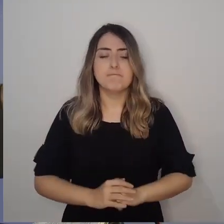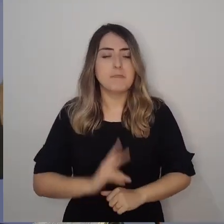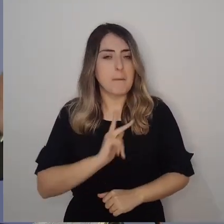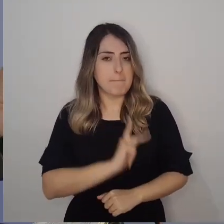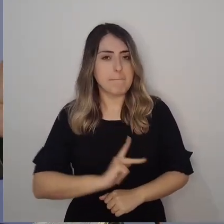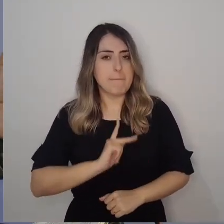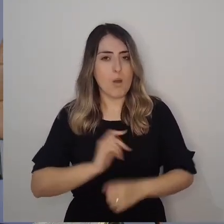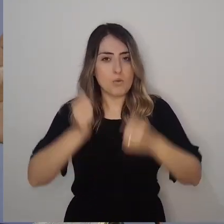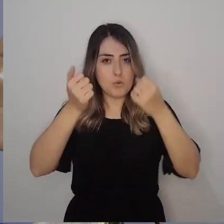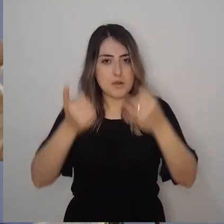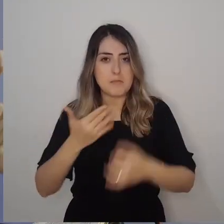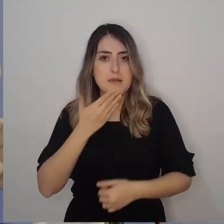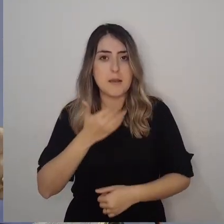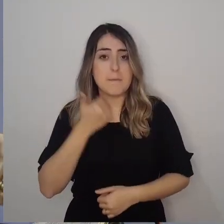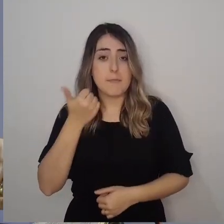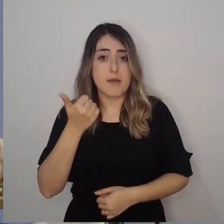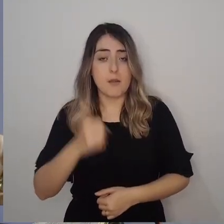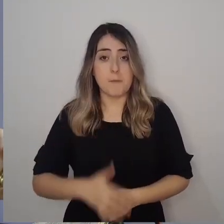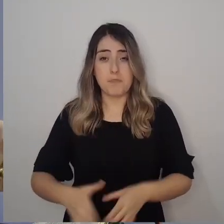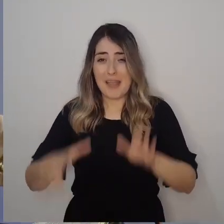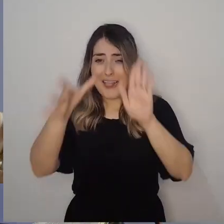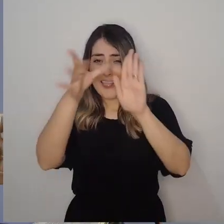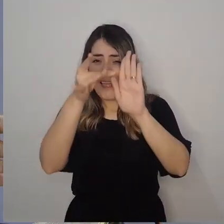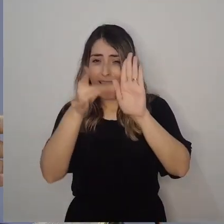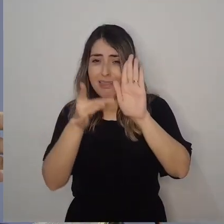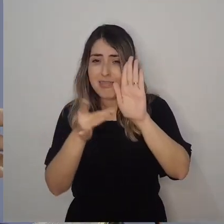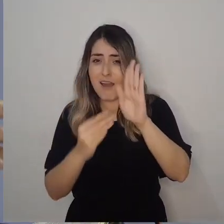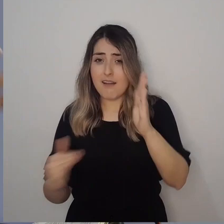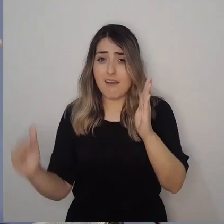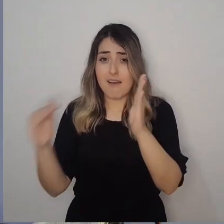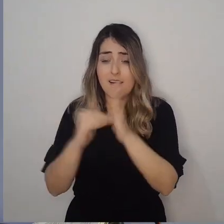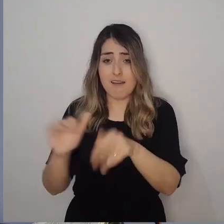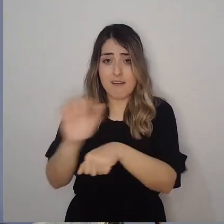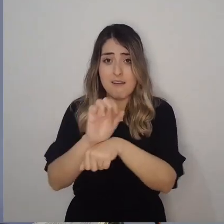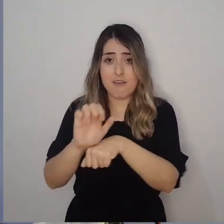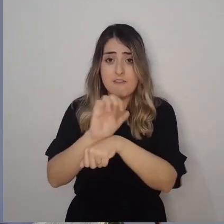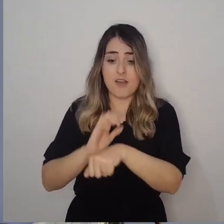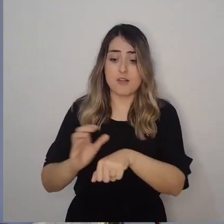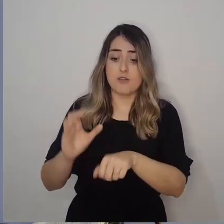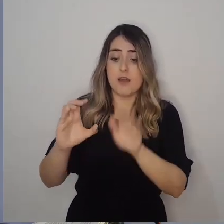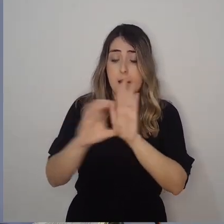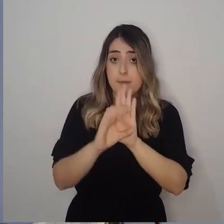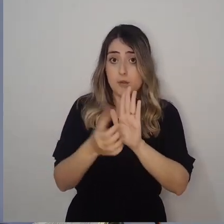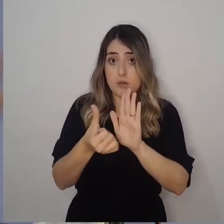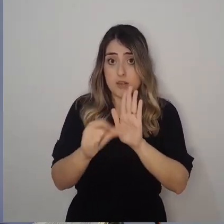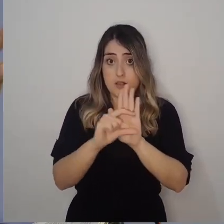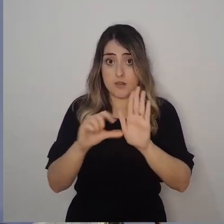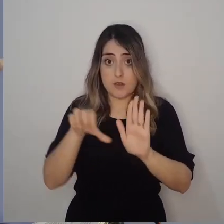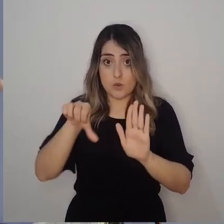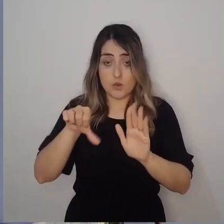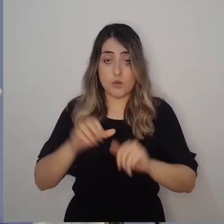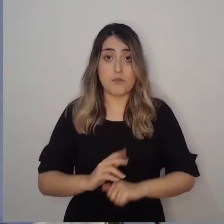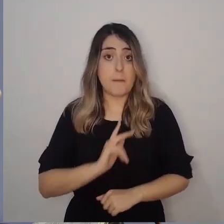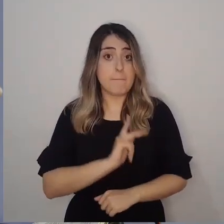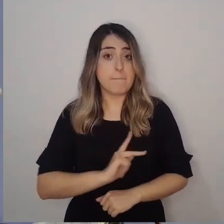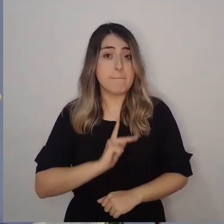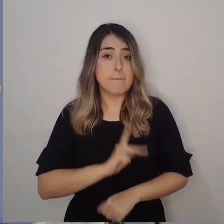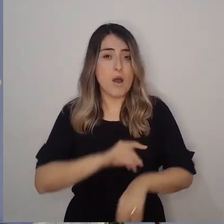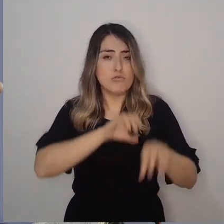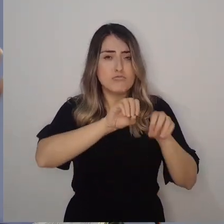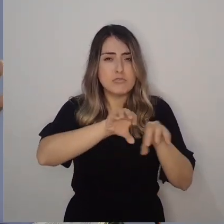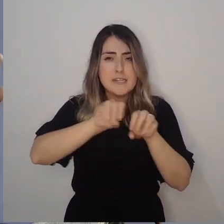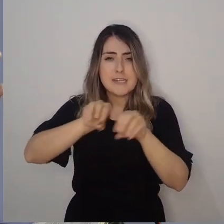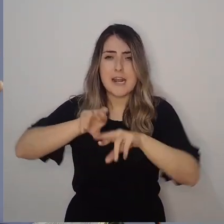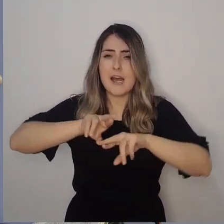expande até o capítulo 6, versículo 9. Porque Paulo vai ensinar a respeito de vários